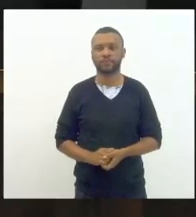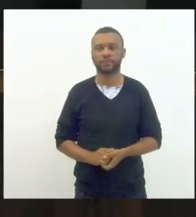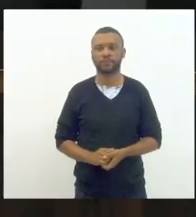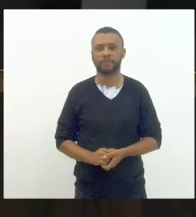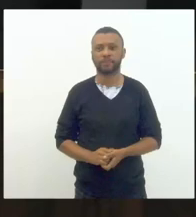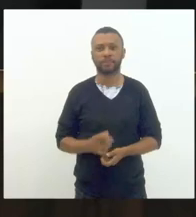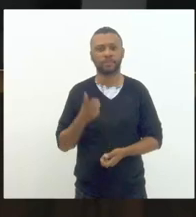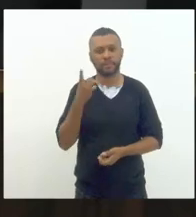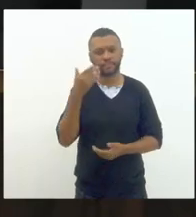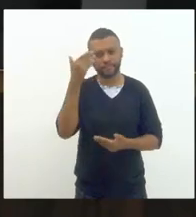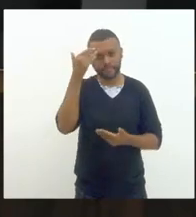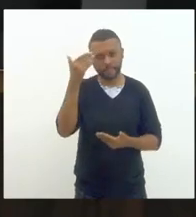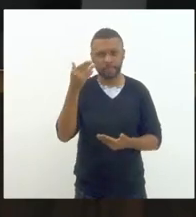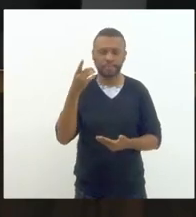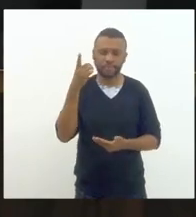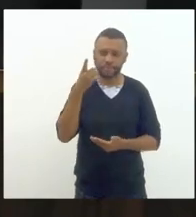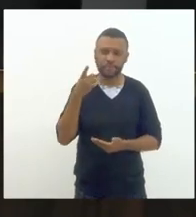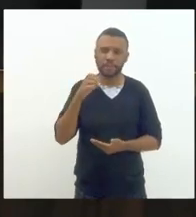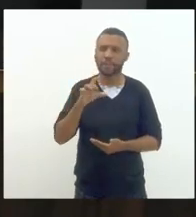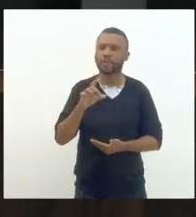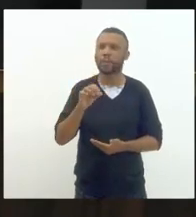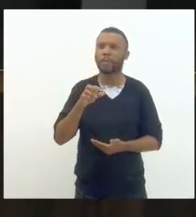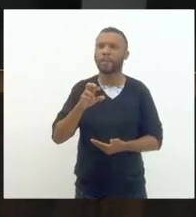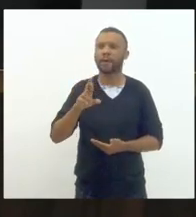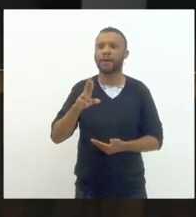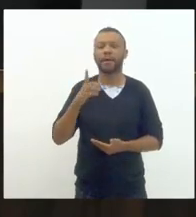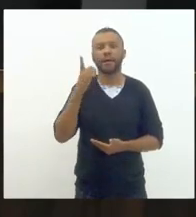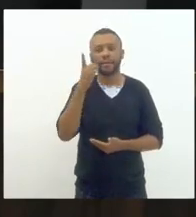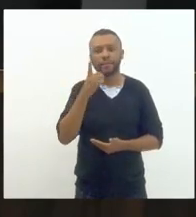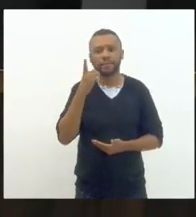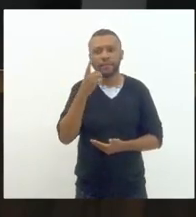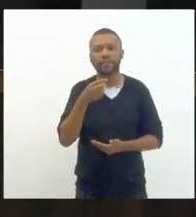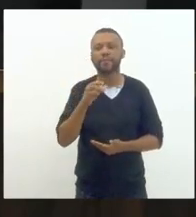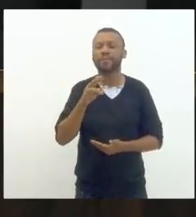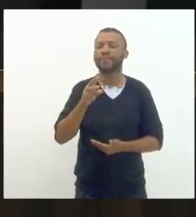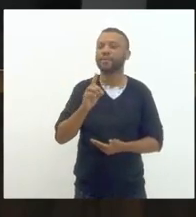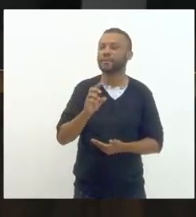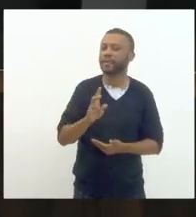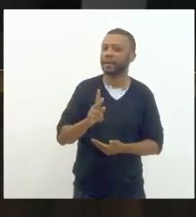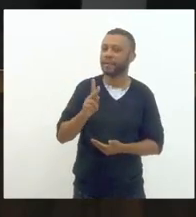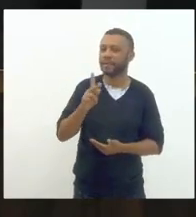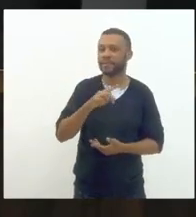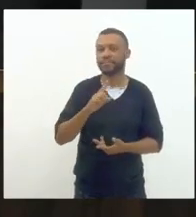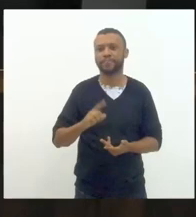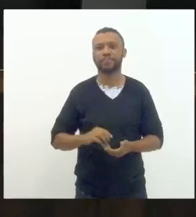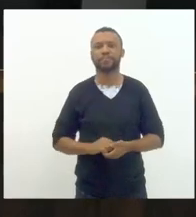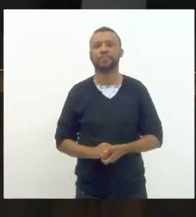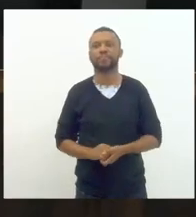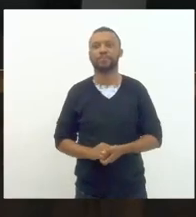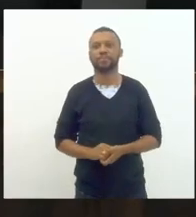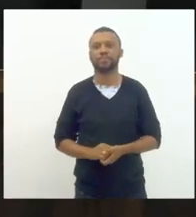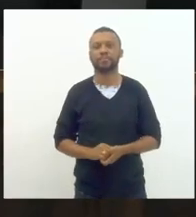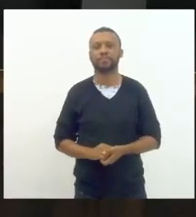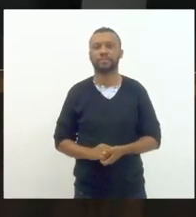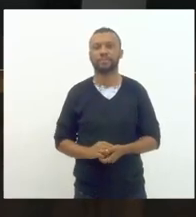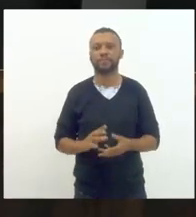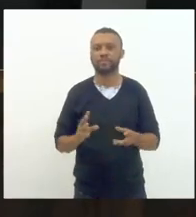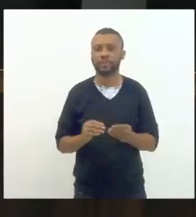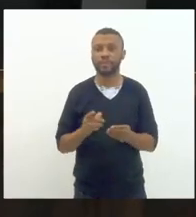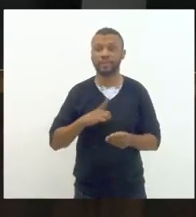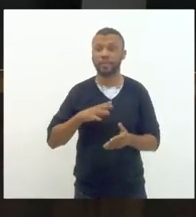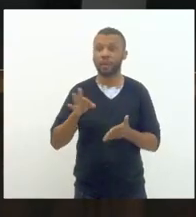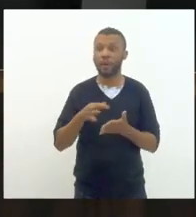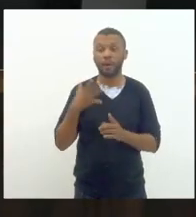Obrigado, deputado Eliomar, deputado Valdec. Embora tenhamos